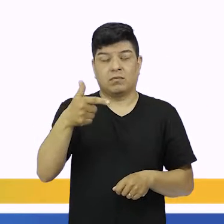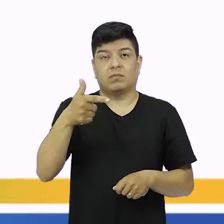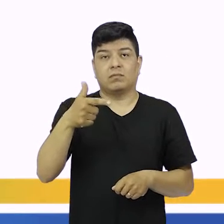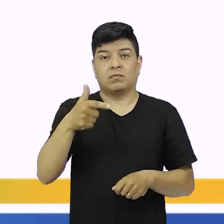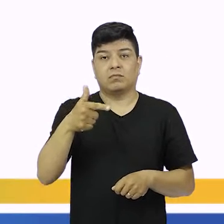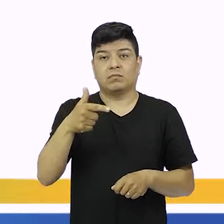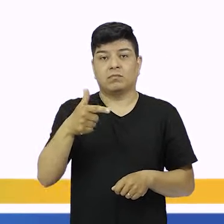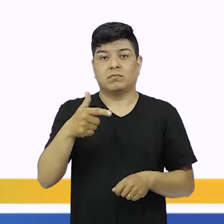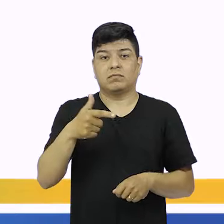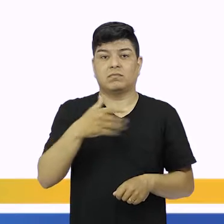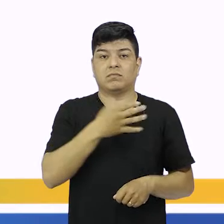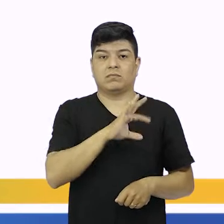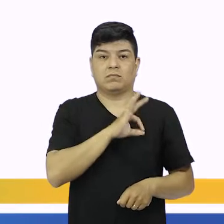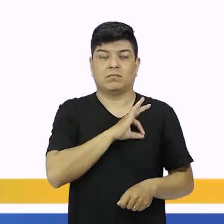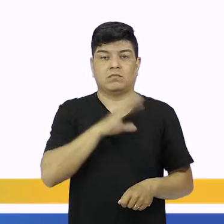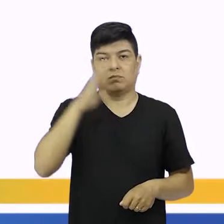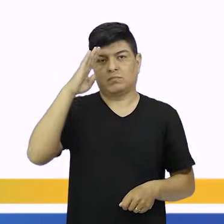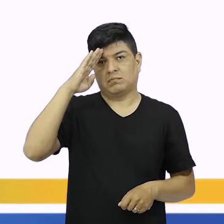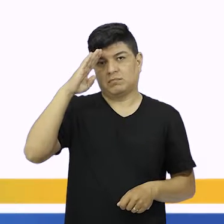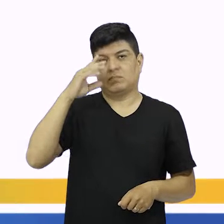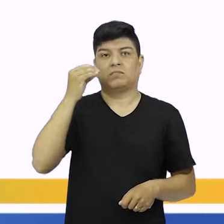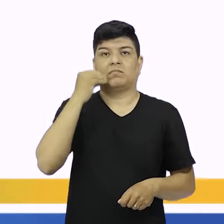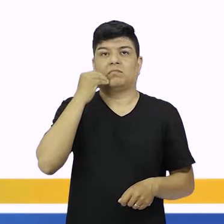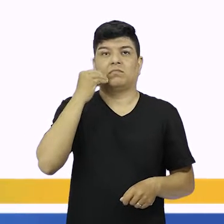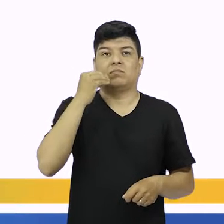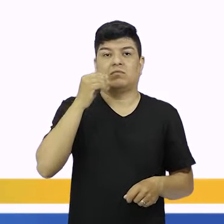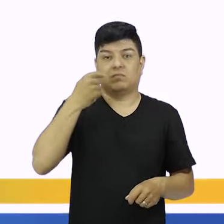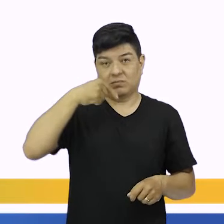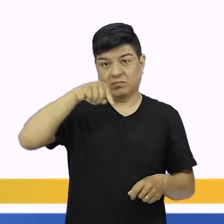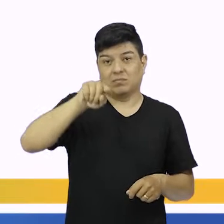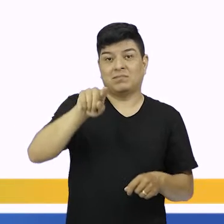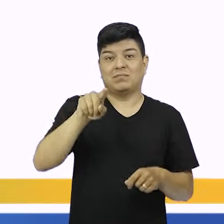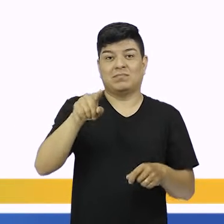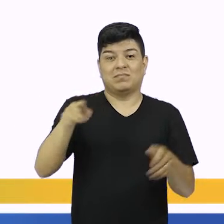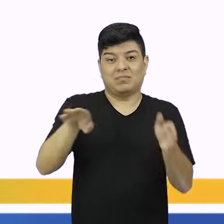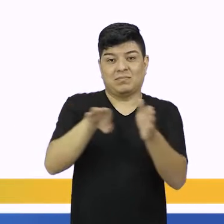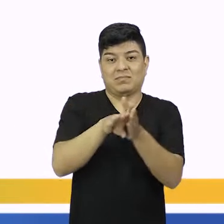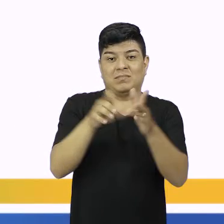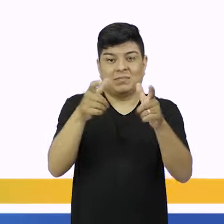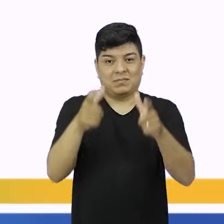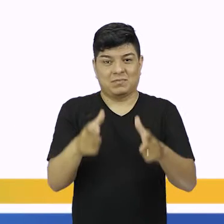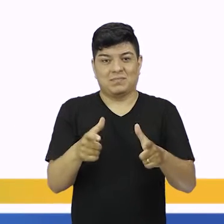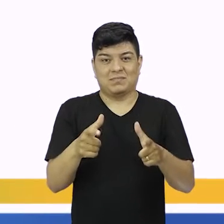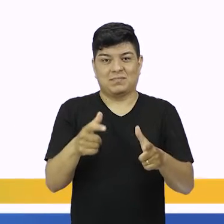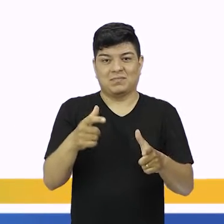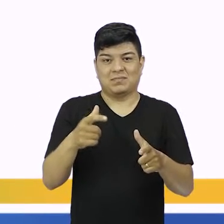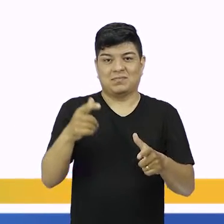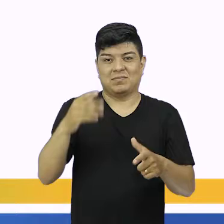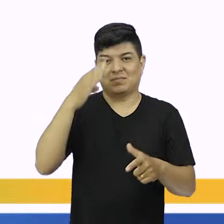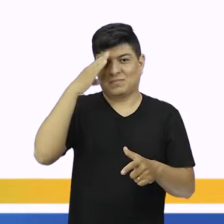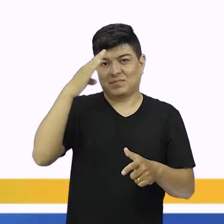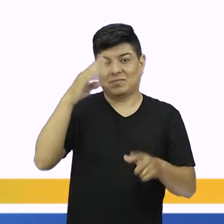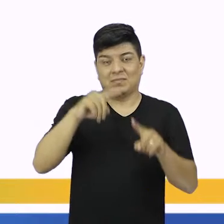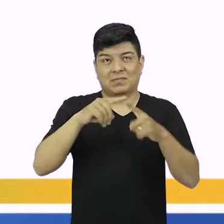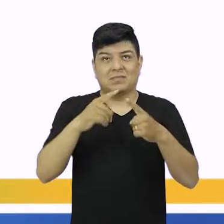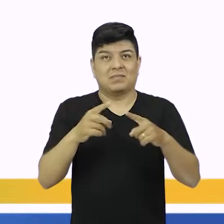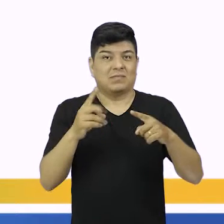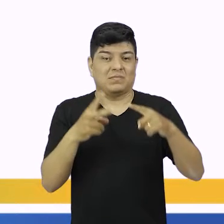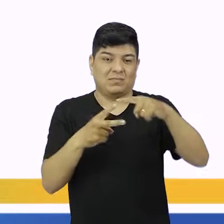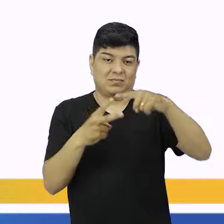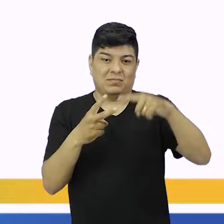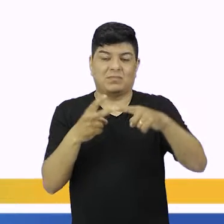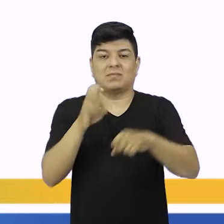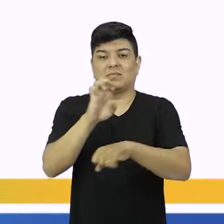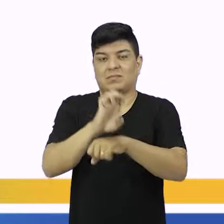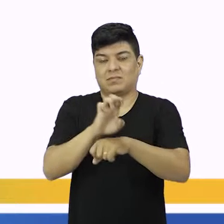aí coronéis, né, tentando subir também a essa centralização, a esse poder. Mas a gente tem lá somente esses dois